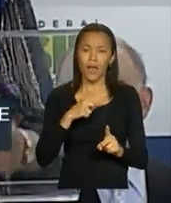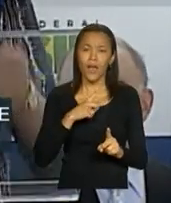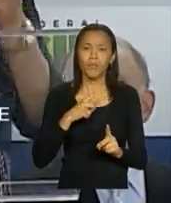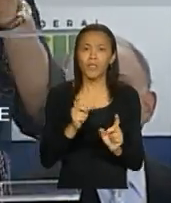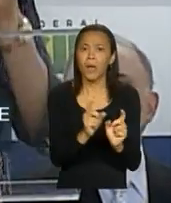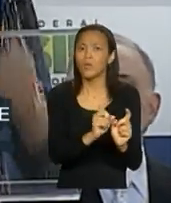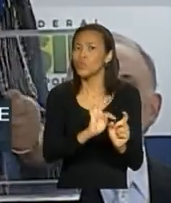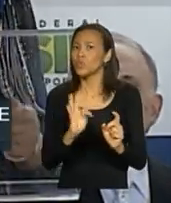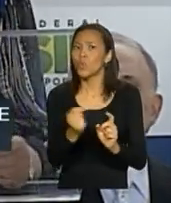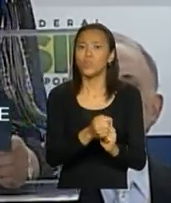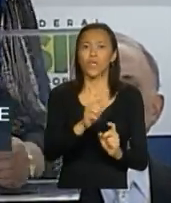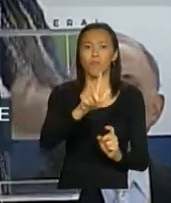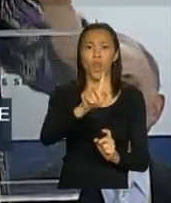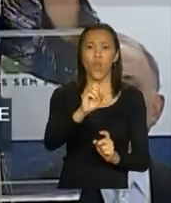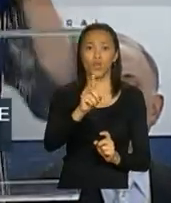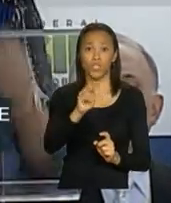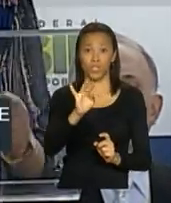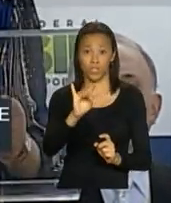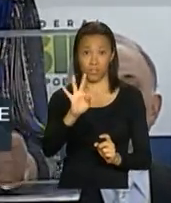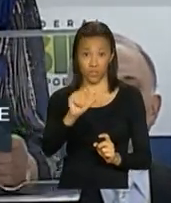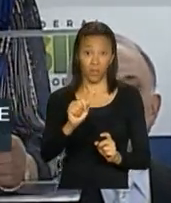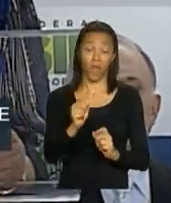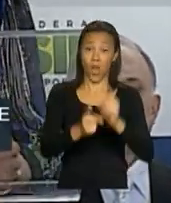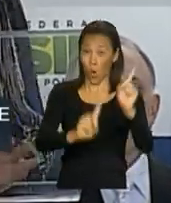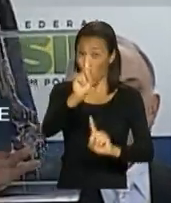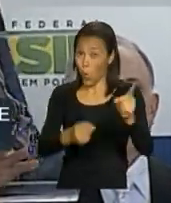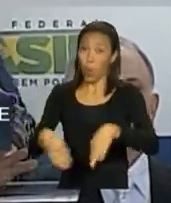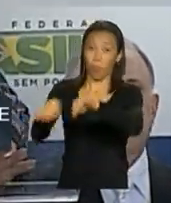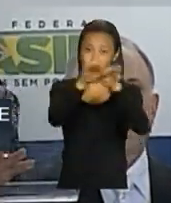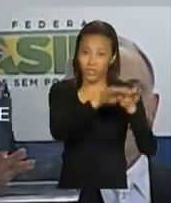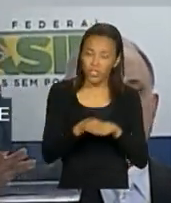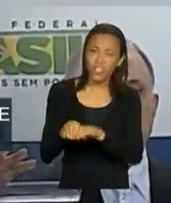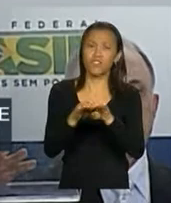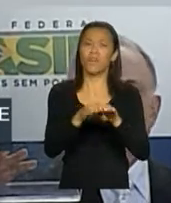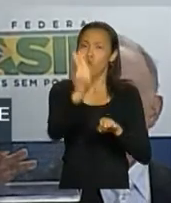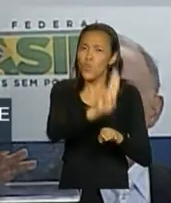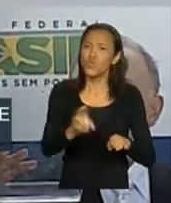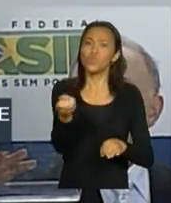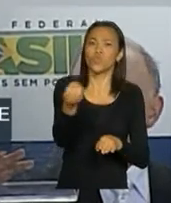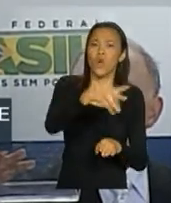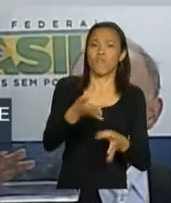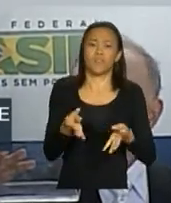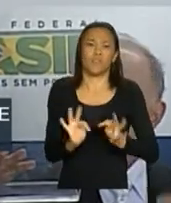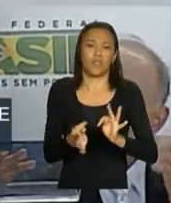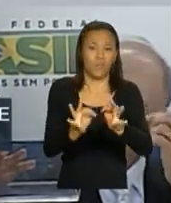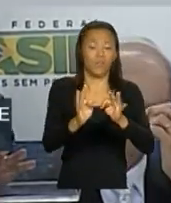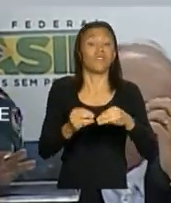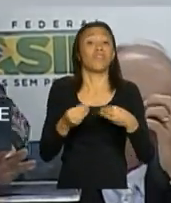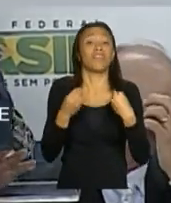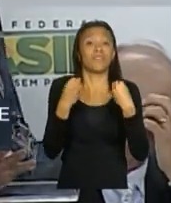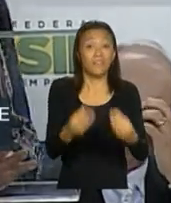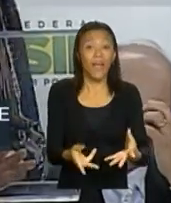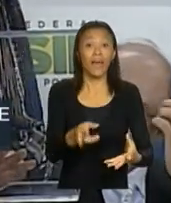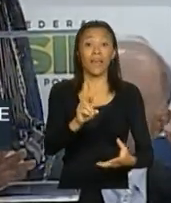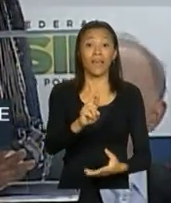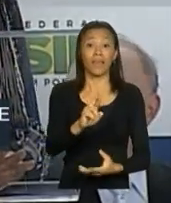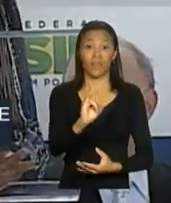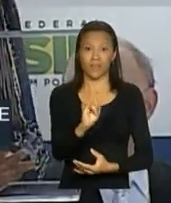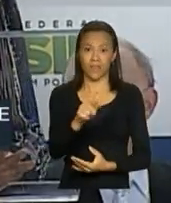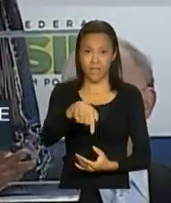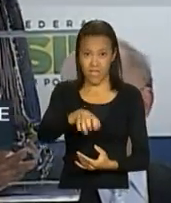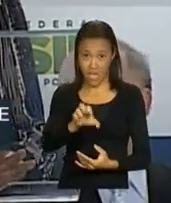logística competitiva moderna e que vai levar riqueza para o nosso país